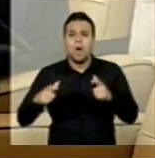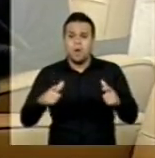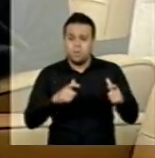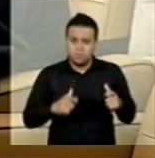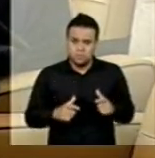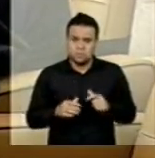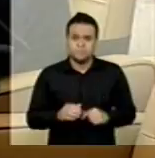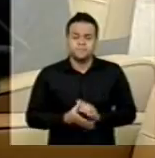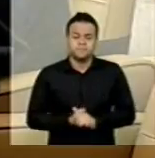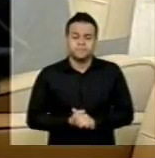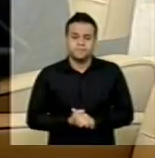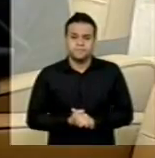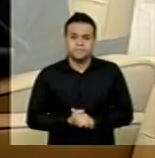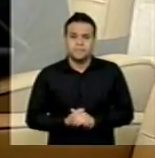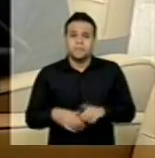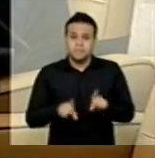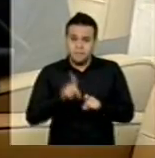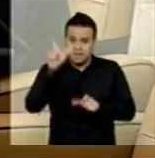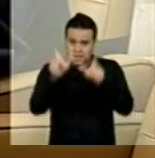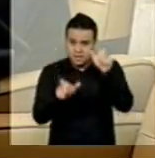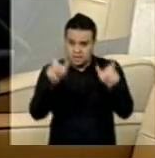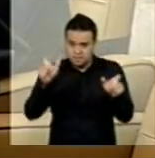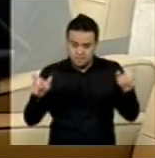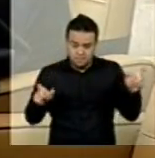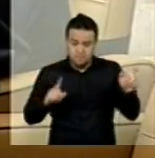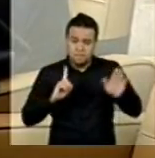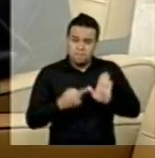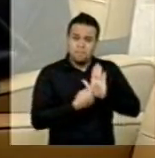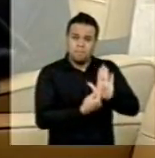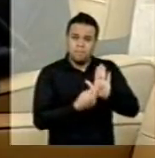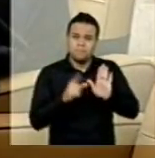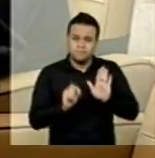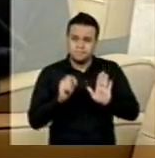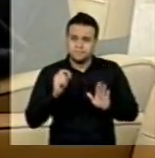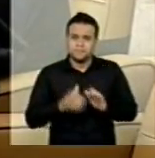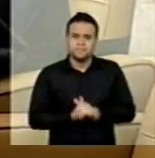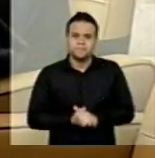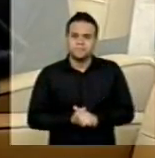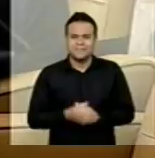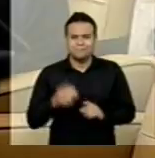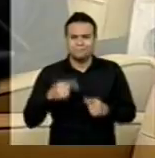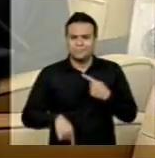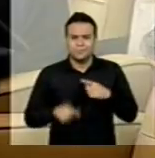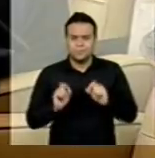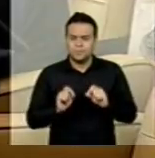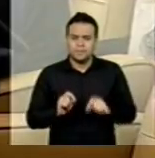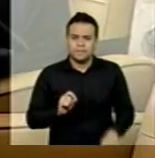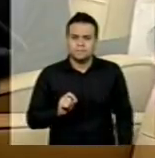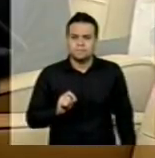os respectivos membros, mostra-se impróprio reconhecê-lo à